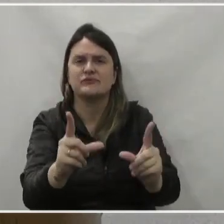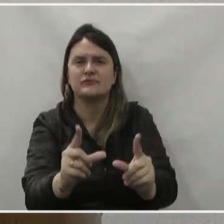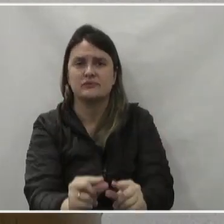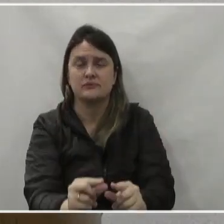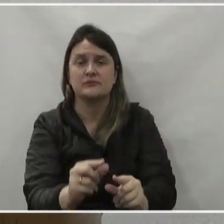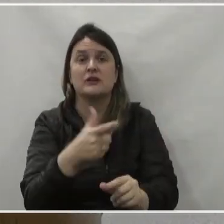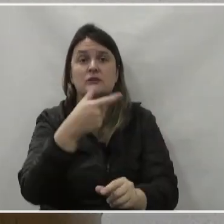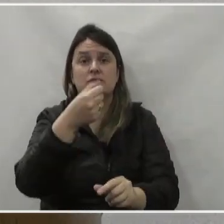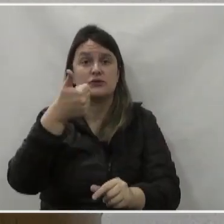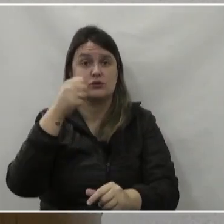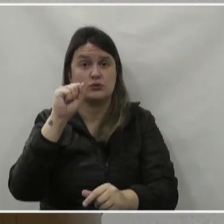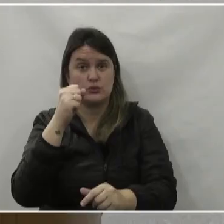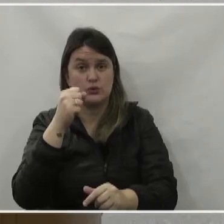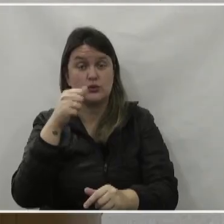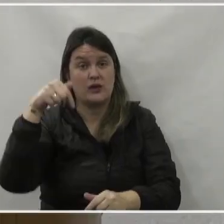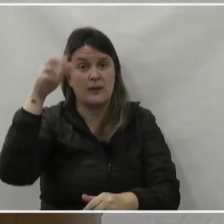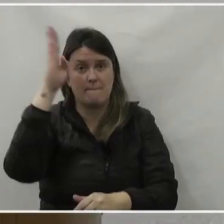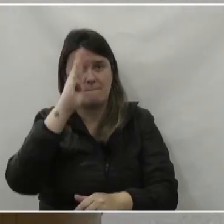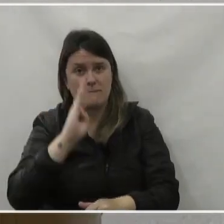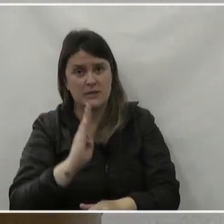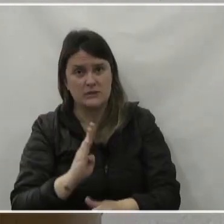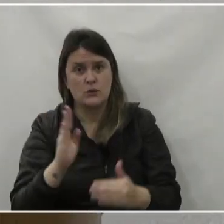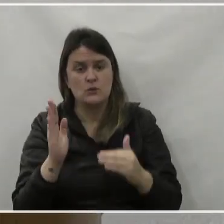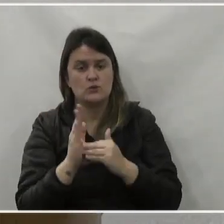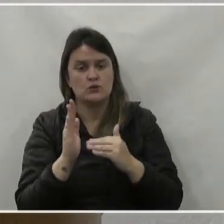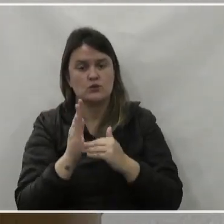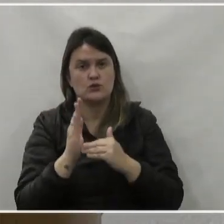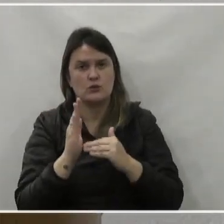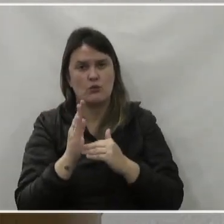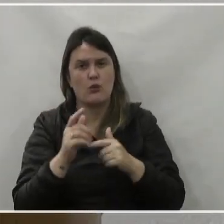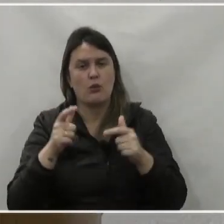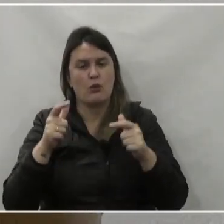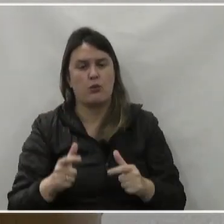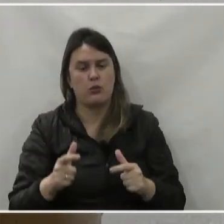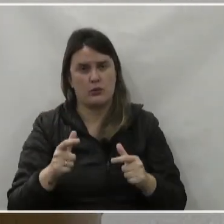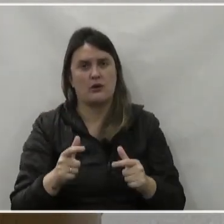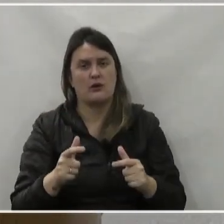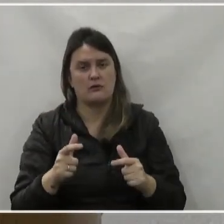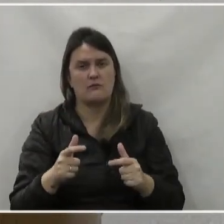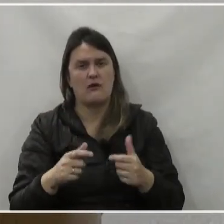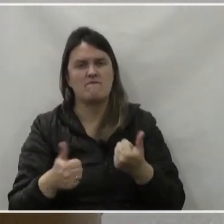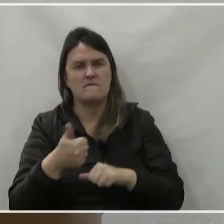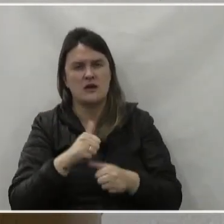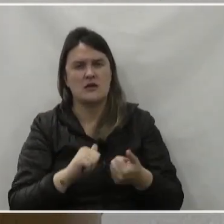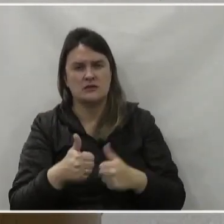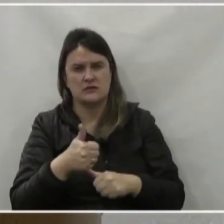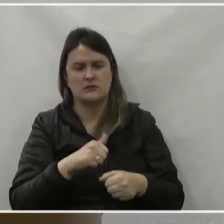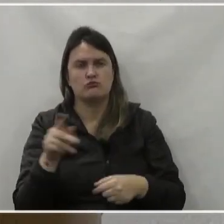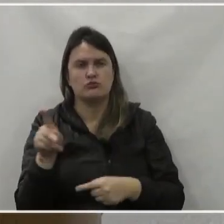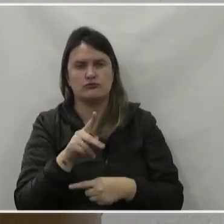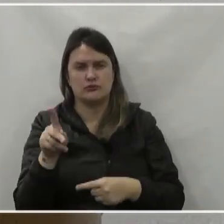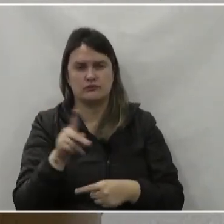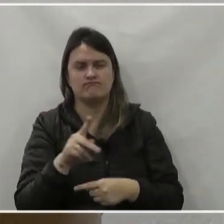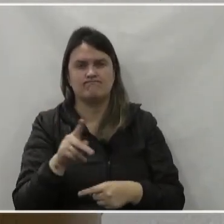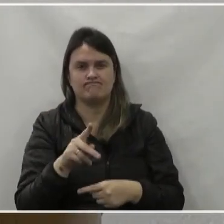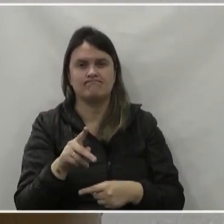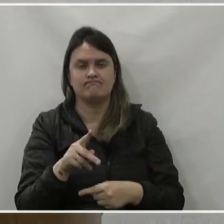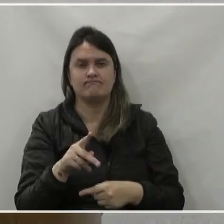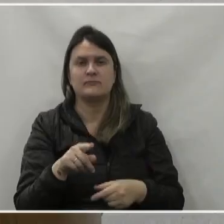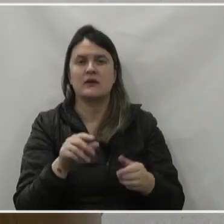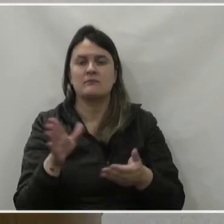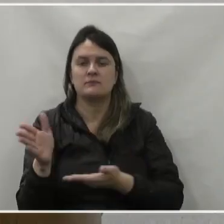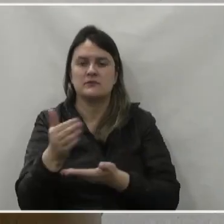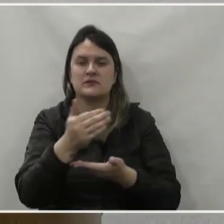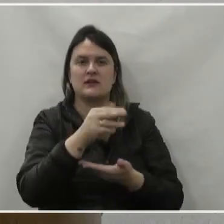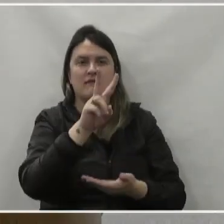Em 2018, o Brasil amargou a última posição no ranking global de status do professor, segundo o levantamento